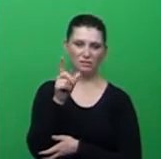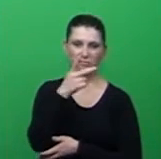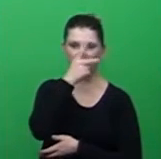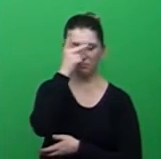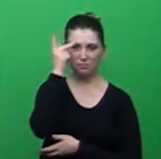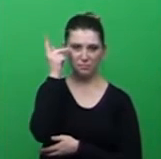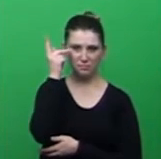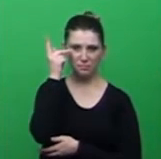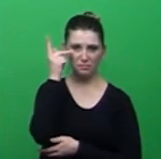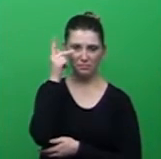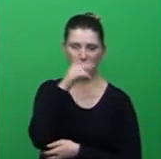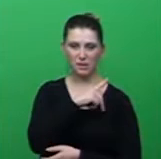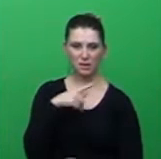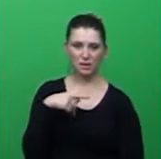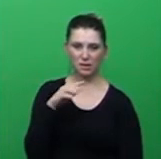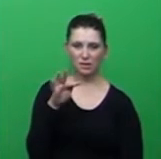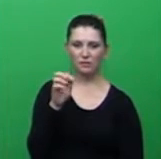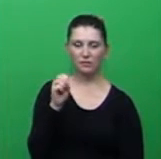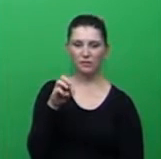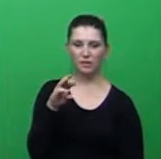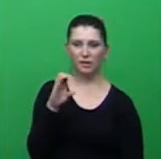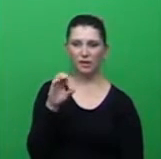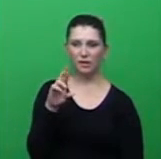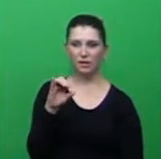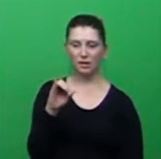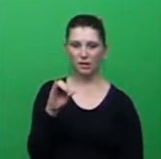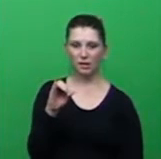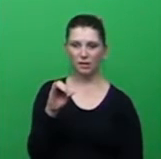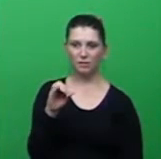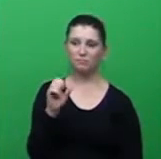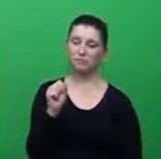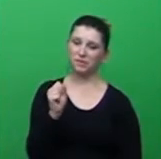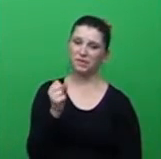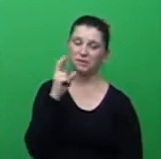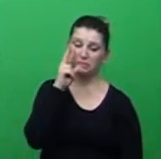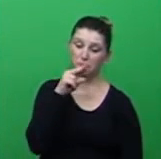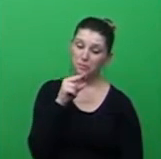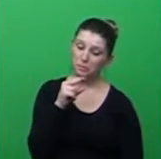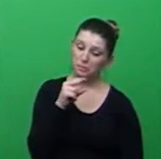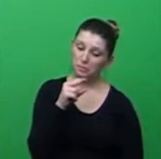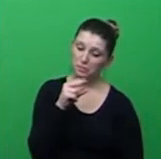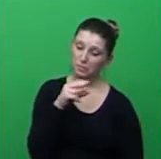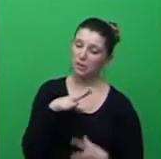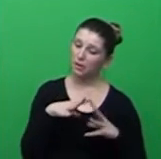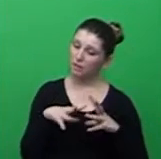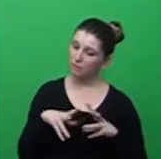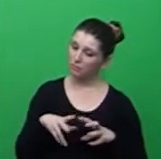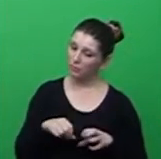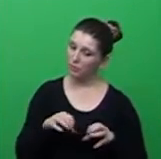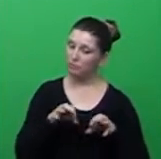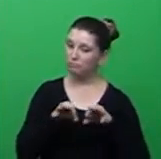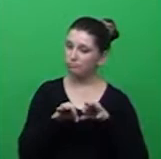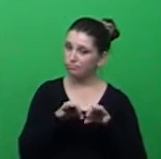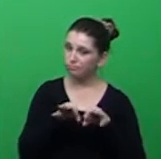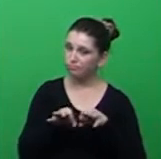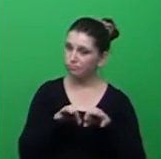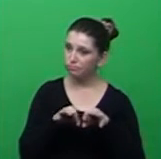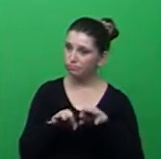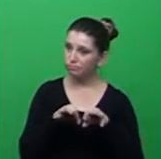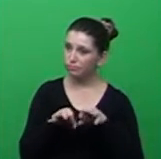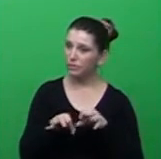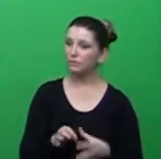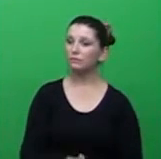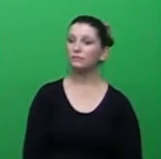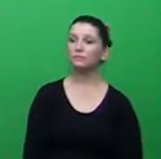Fernandes. O Gelson foi lá, tomou até uma iniciativa no momento, ele conseguiu dar um jeito ali na